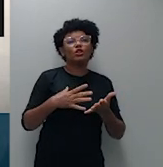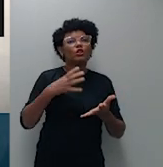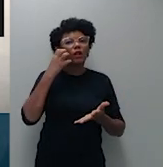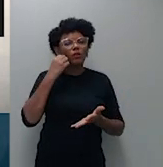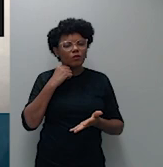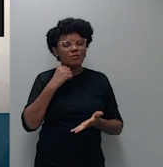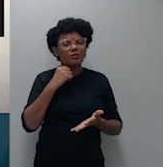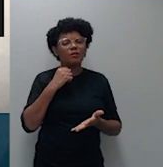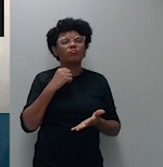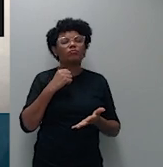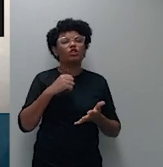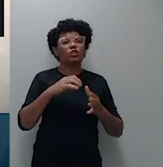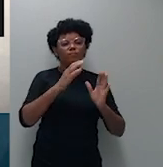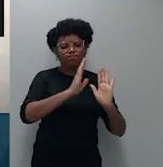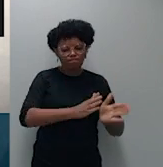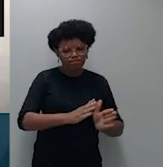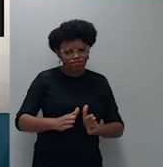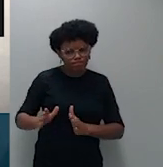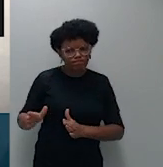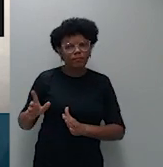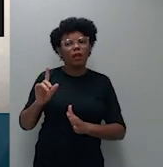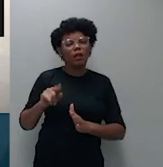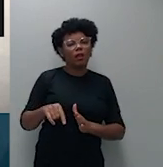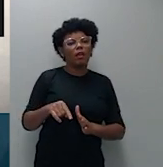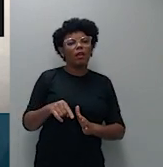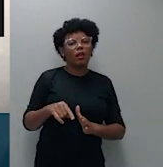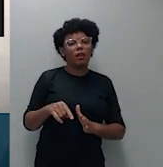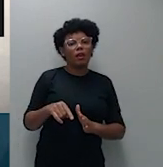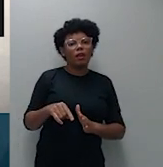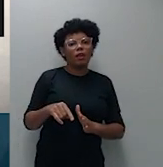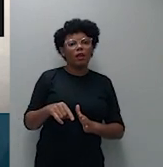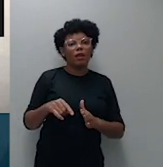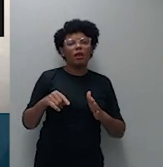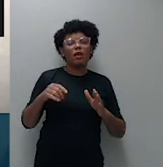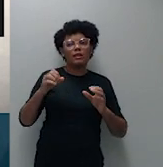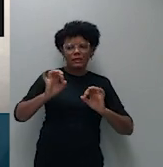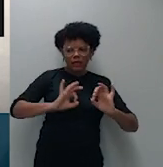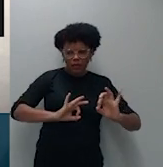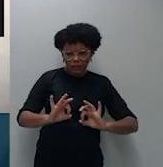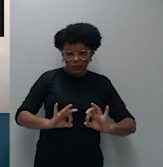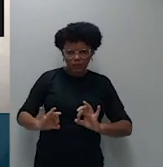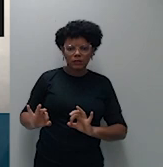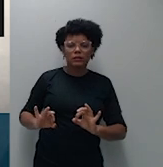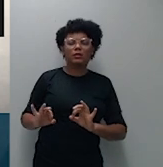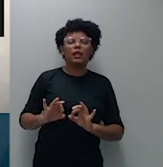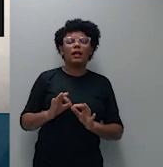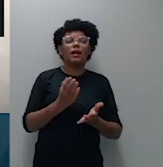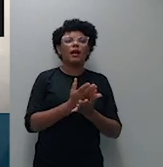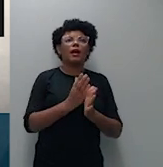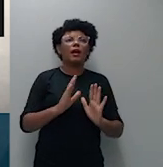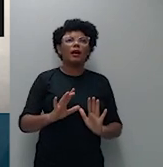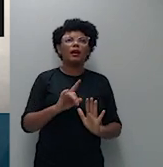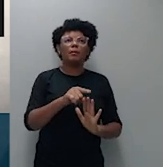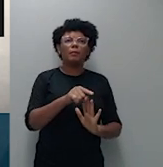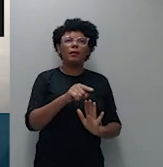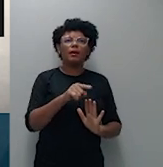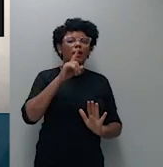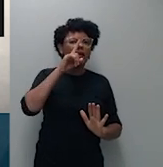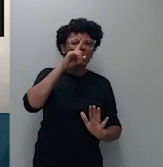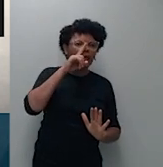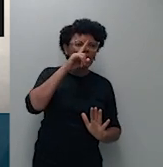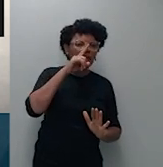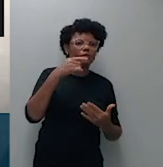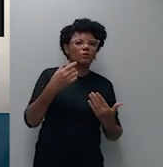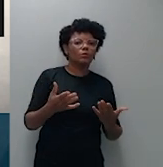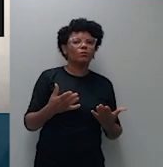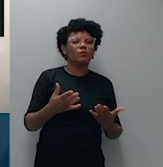apuração de irregularidade da medida que se mostra adequada para fazer cessar a condição de